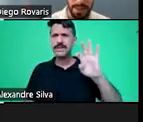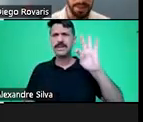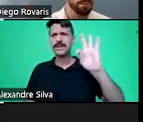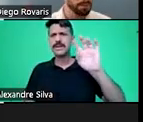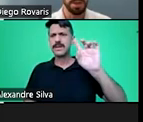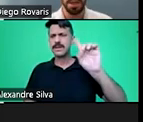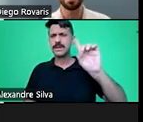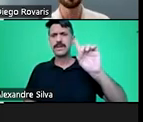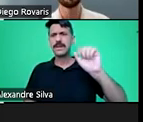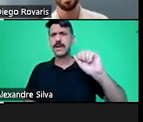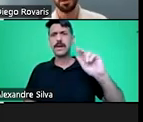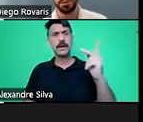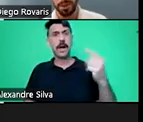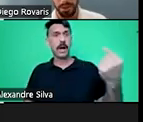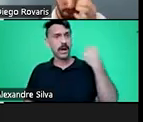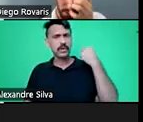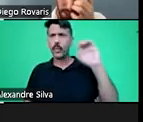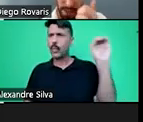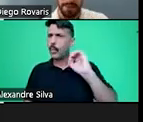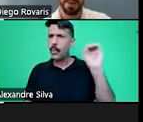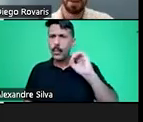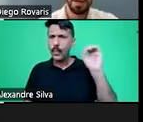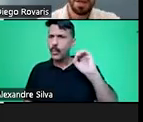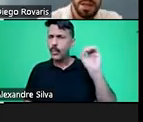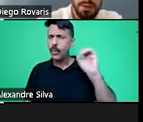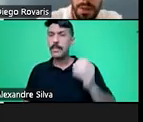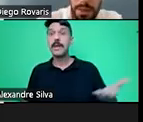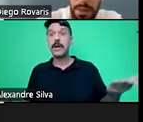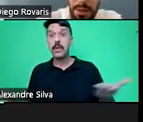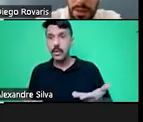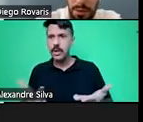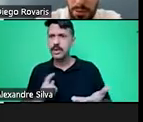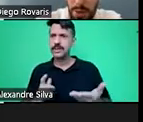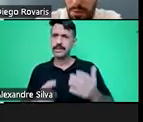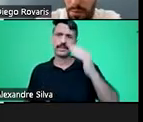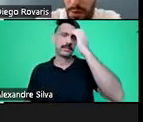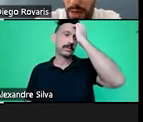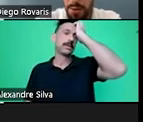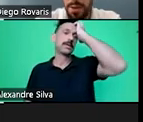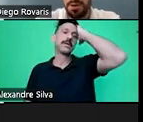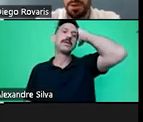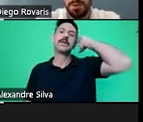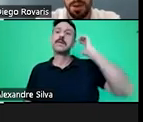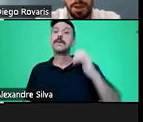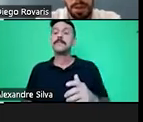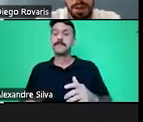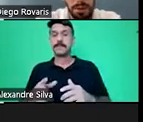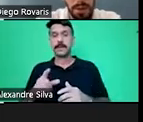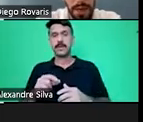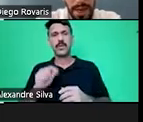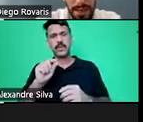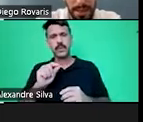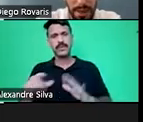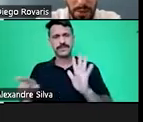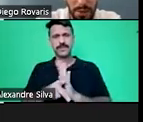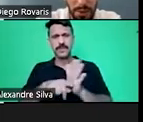olha para o passado não tem evidência nenhuma de ter tido TDAH. Então, nesse estudo aqui envolvendo dados da Coxa de Pelotas, a gente